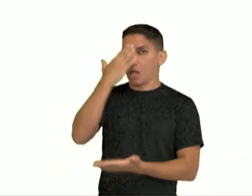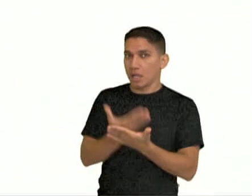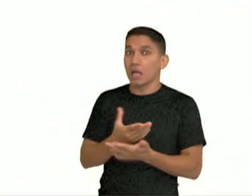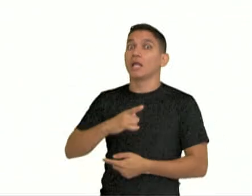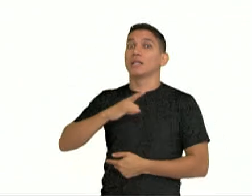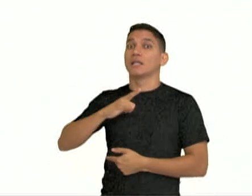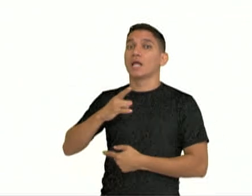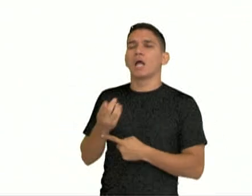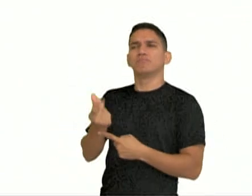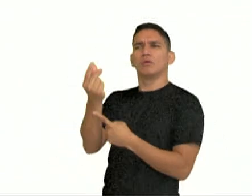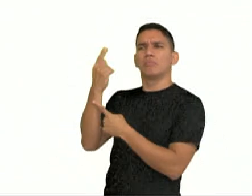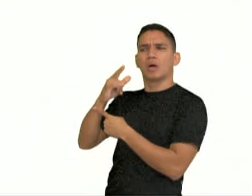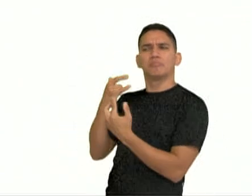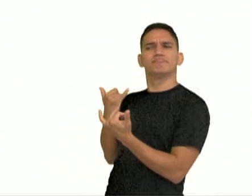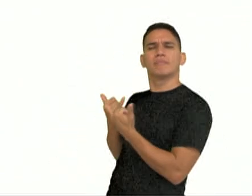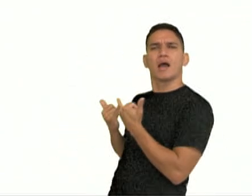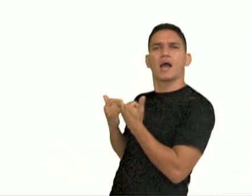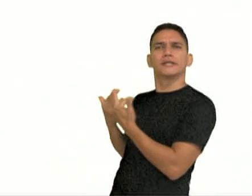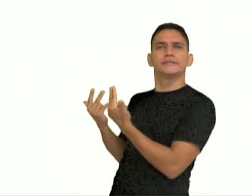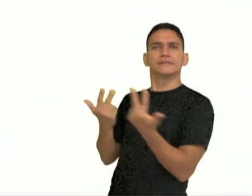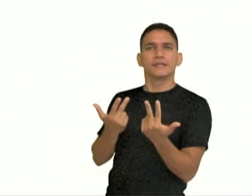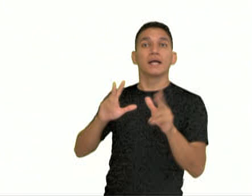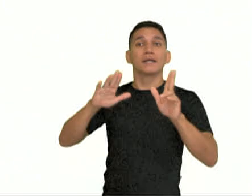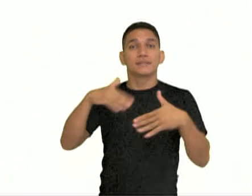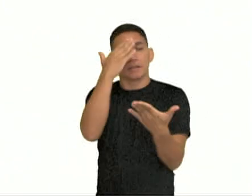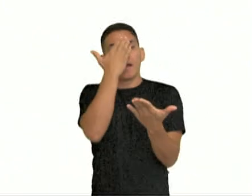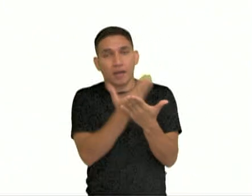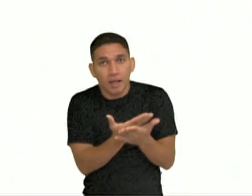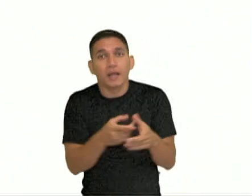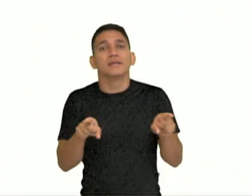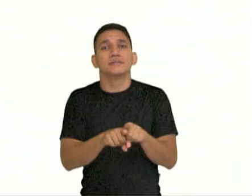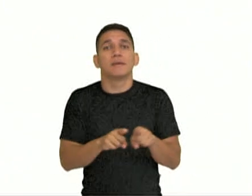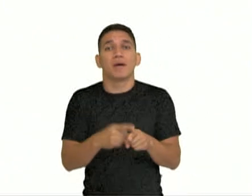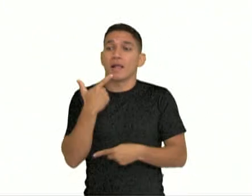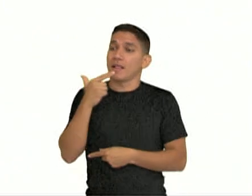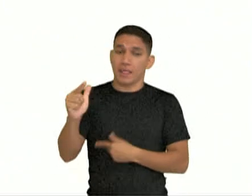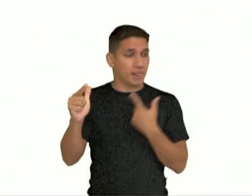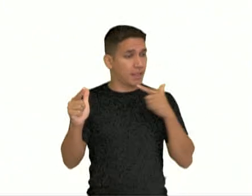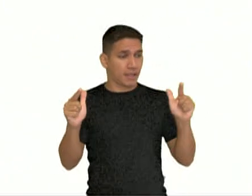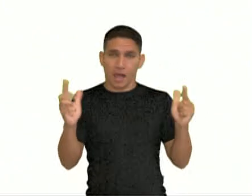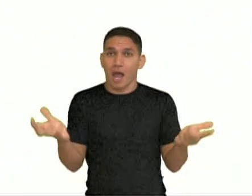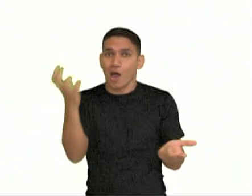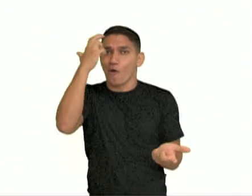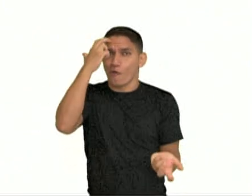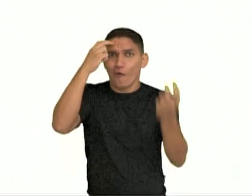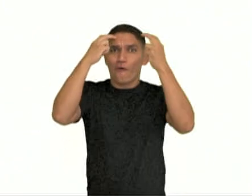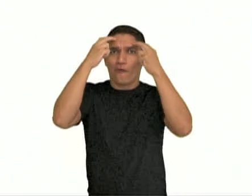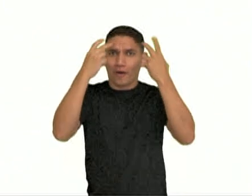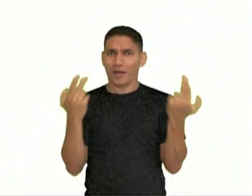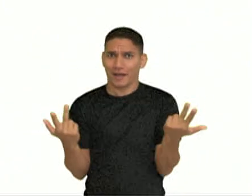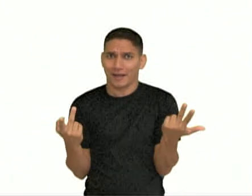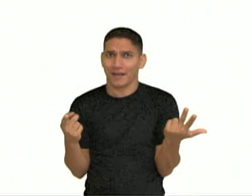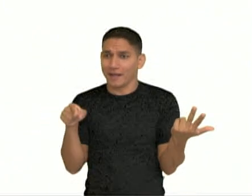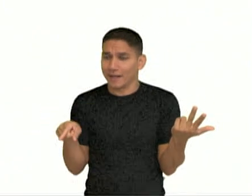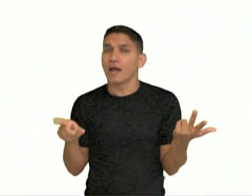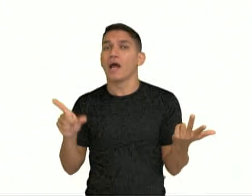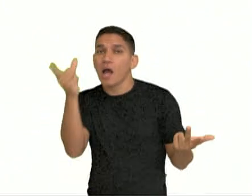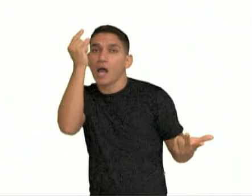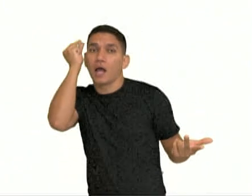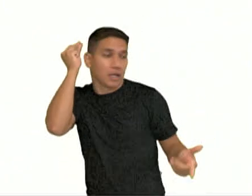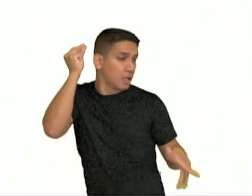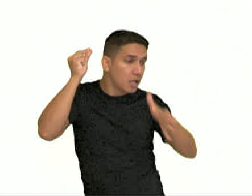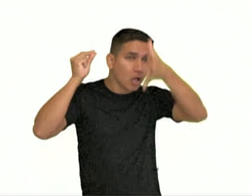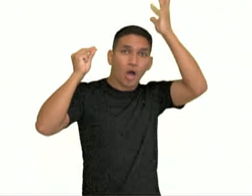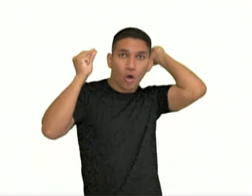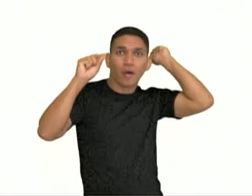comum e compartilhavam da mesma língua e da cultura. Então a união deles era muito mais cultural, era muito